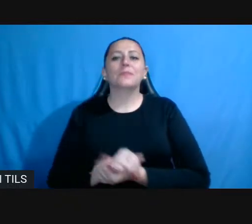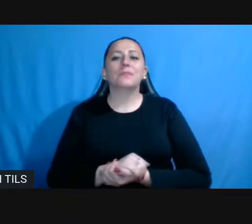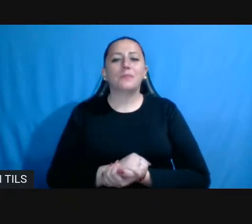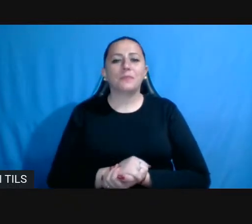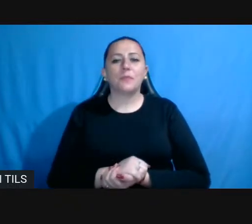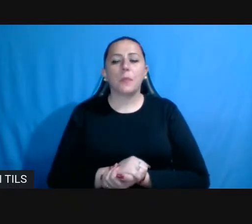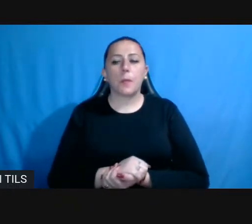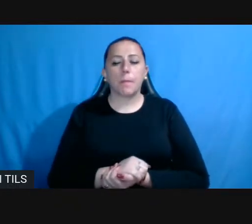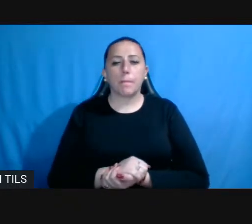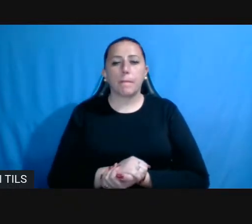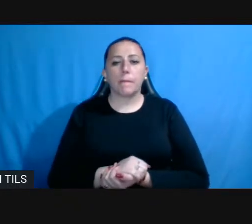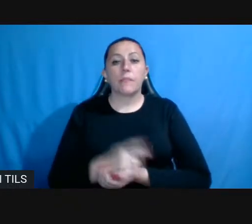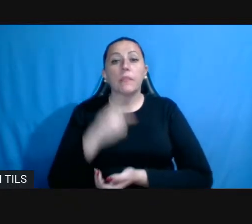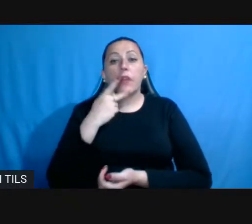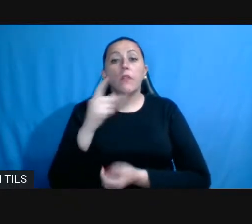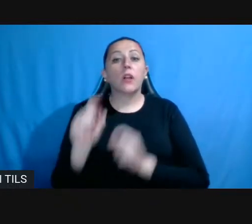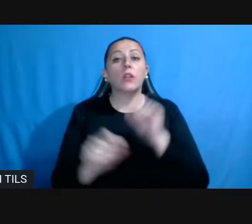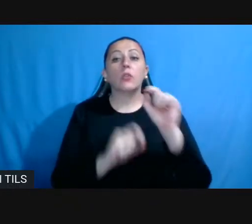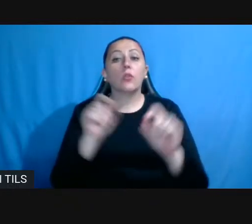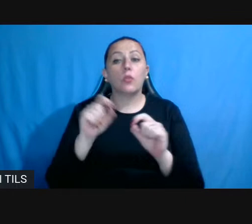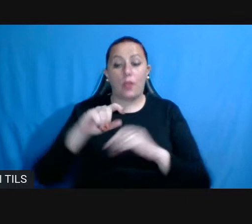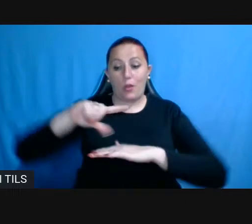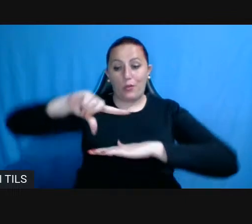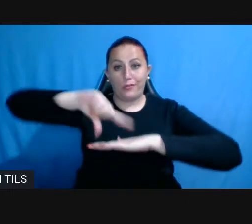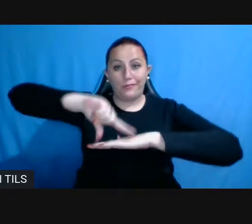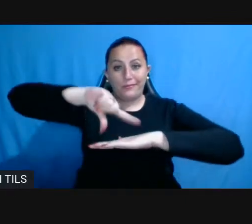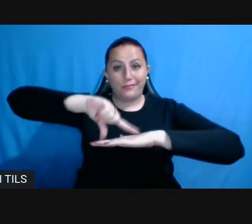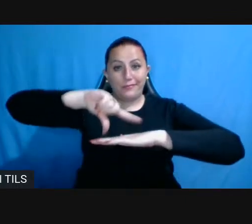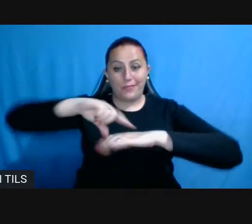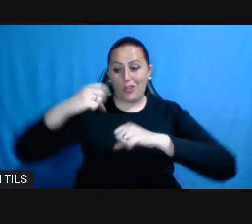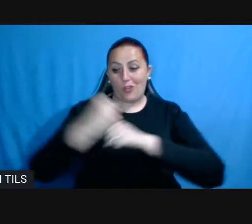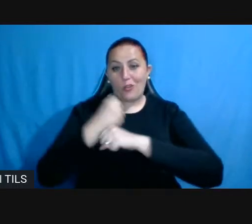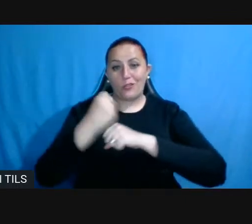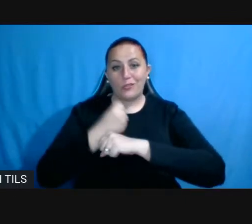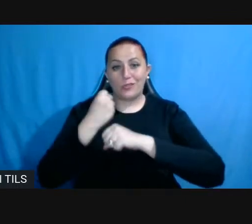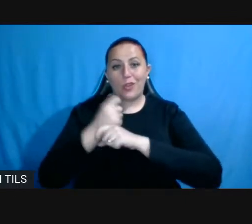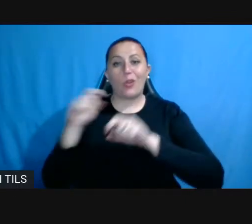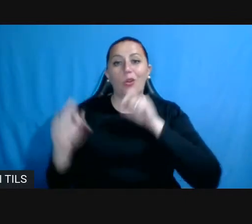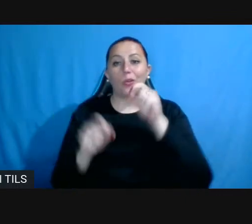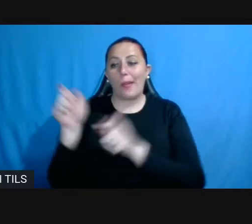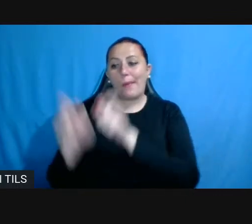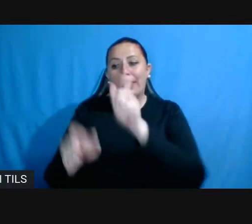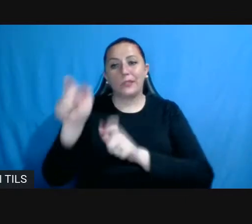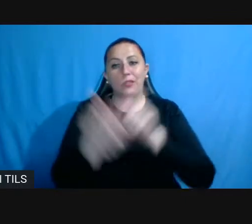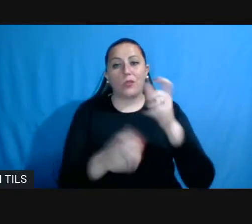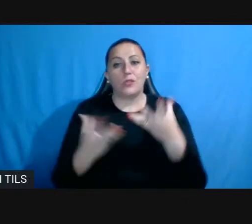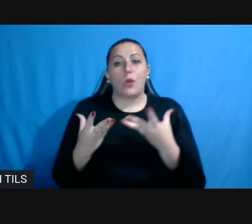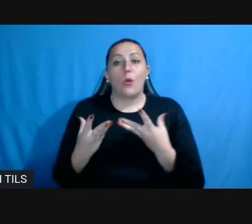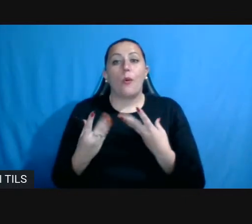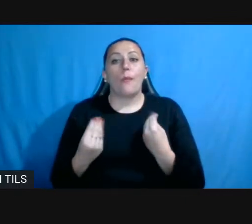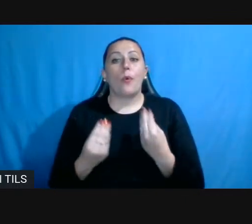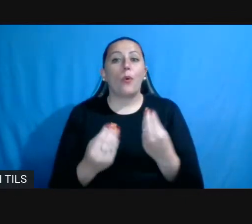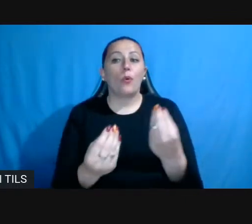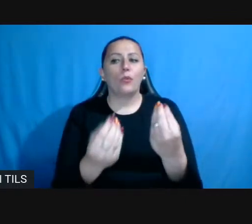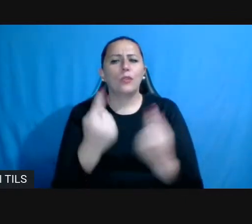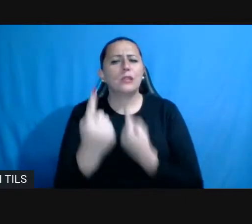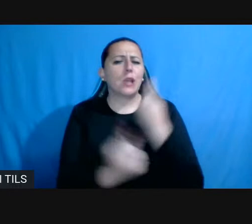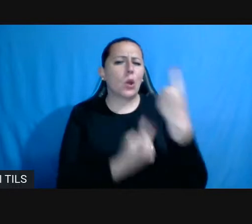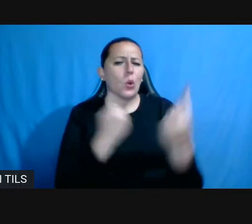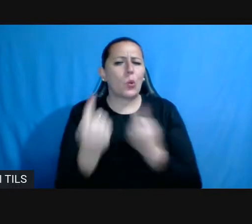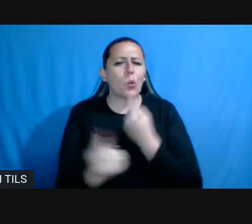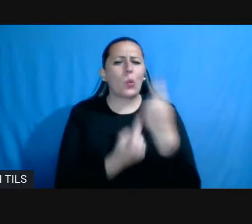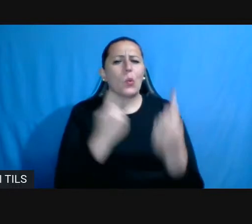acadêmico, dizendo que o Campus Alvorada se constrói através de muitas pessoas, e algumas dessas já nem fazem